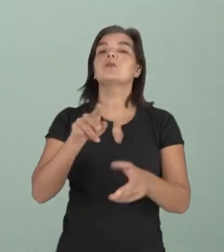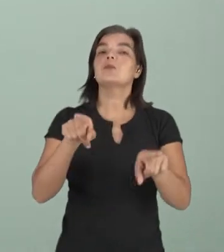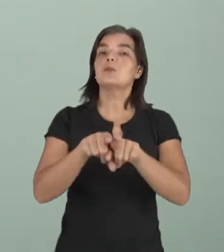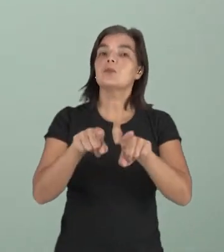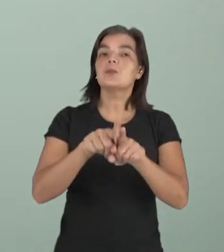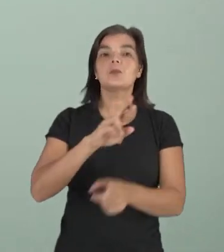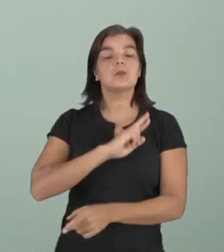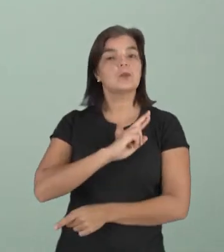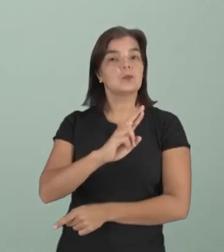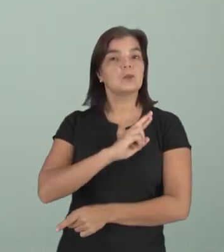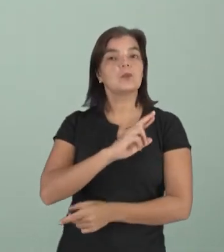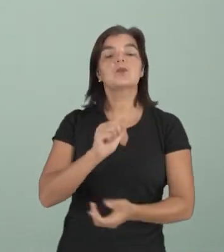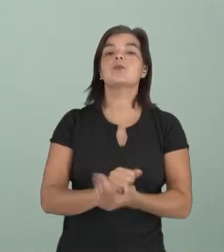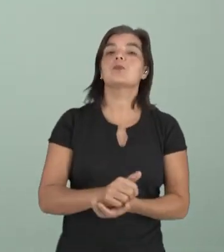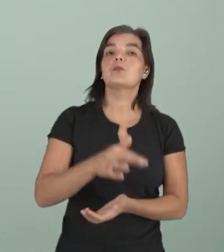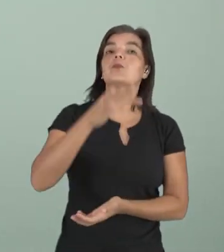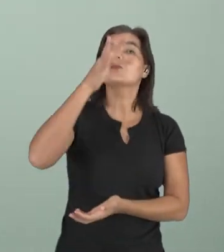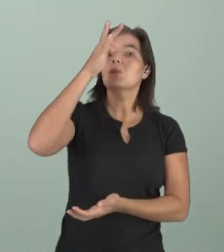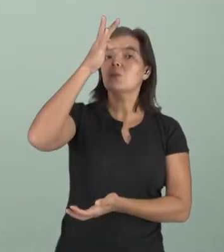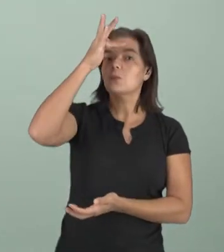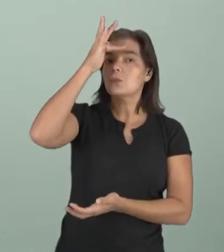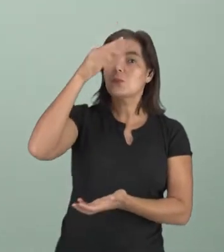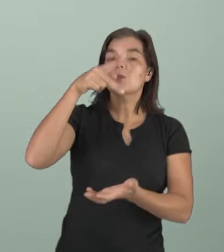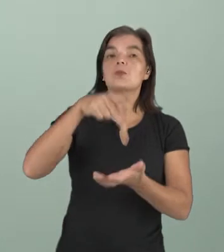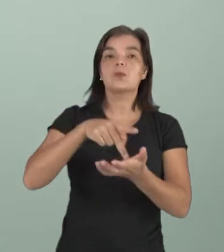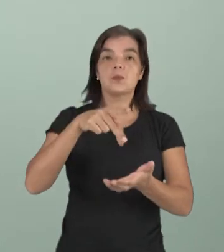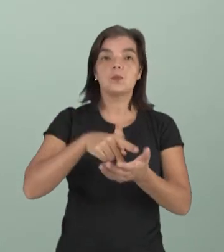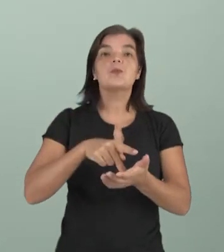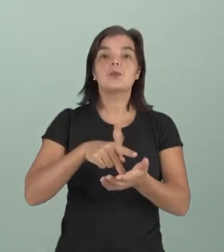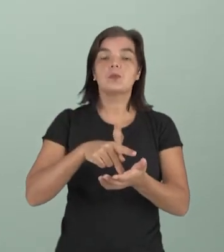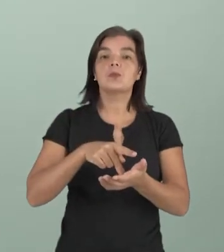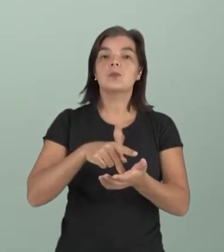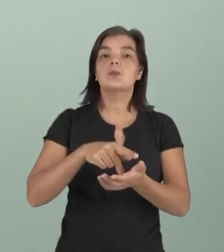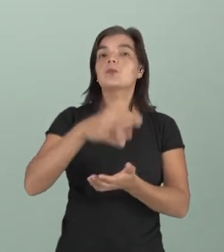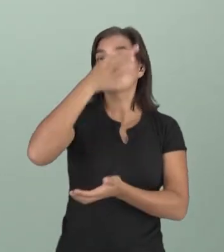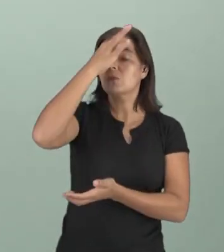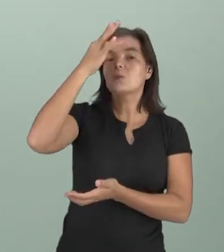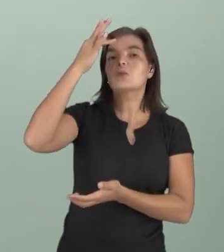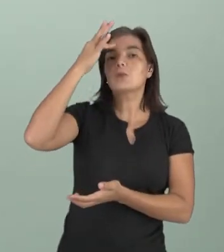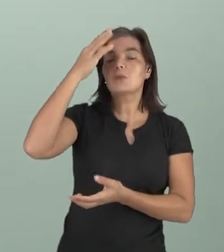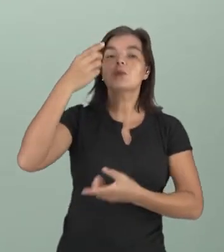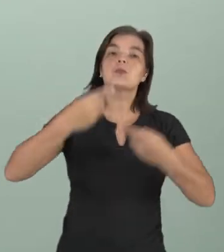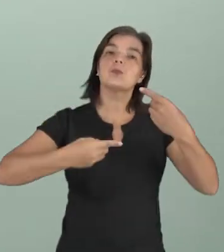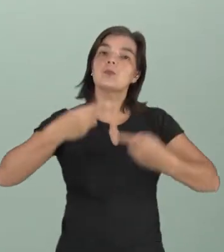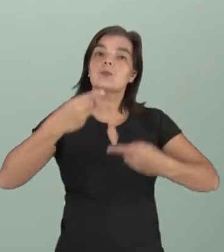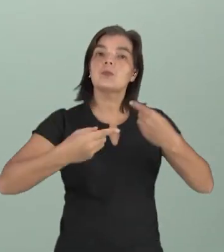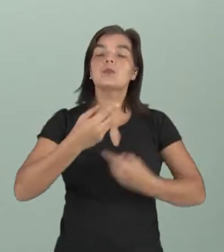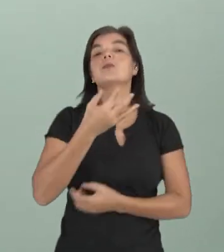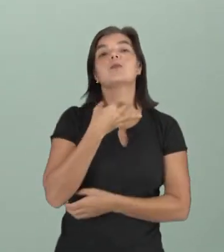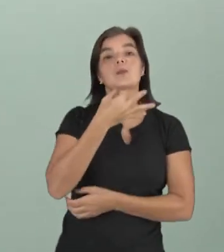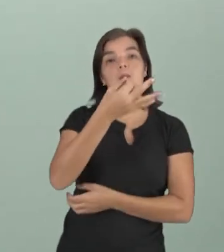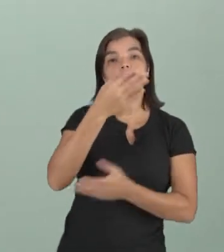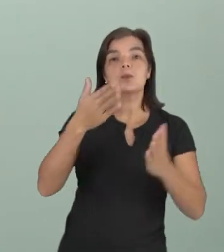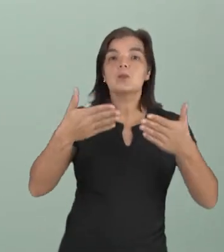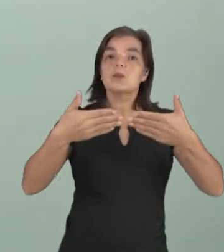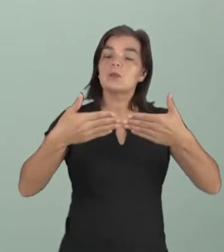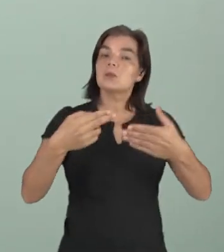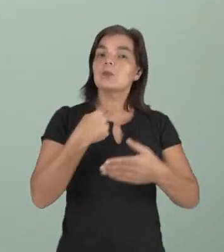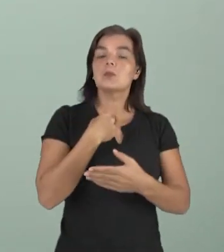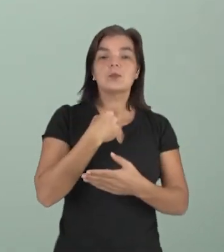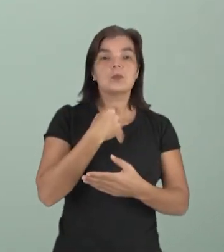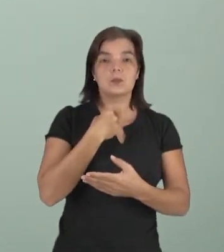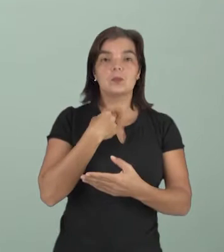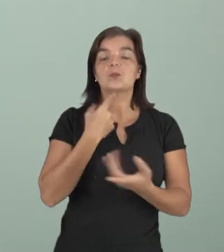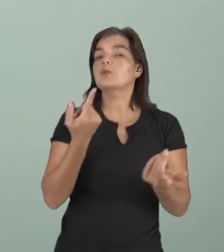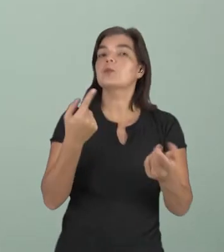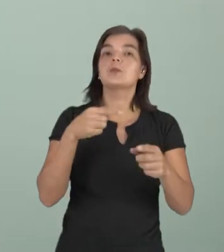religioso, há o dogmatismo filosófico, há o dogmatismo político, por exemplo, aquela crença, aquela opinião fechada, da qual não se